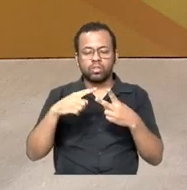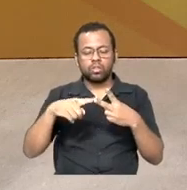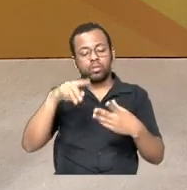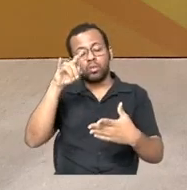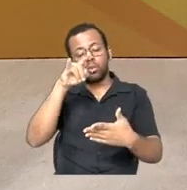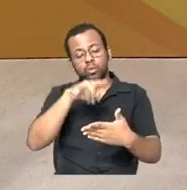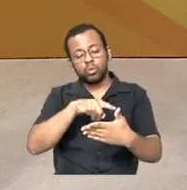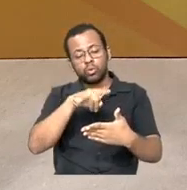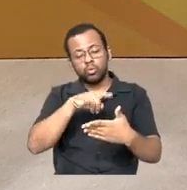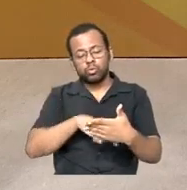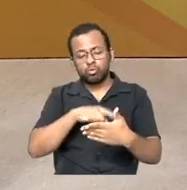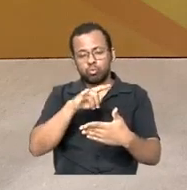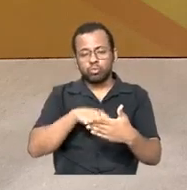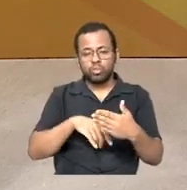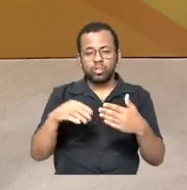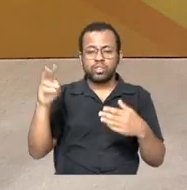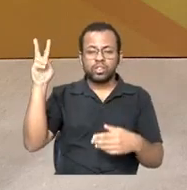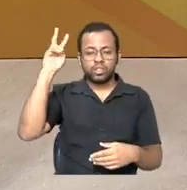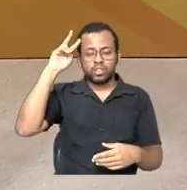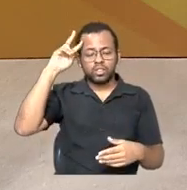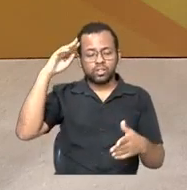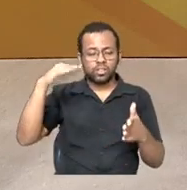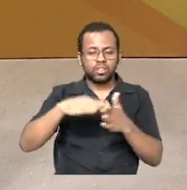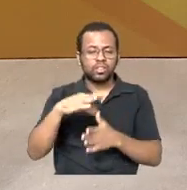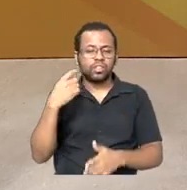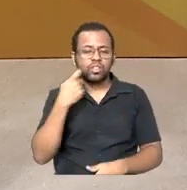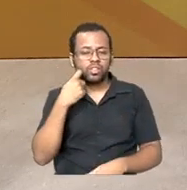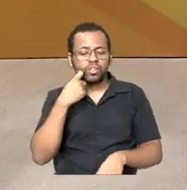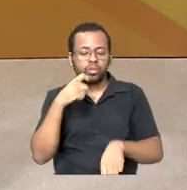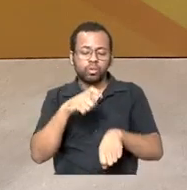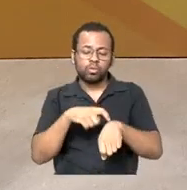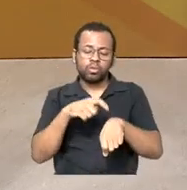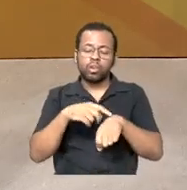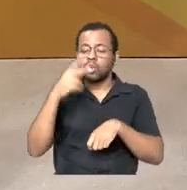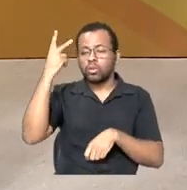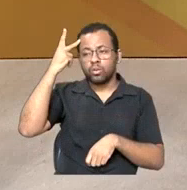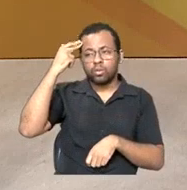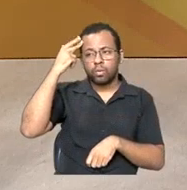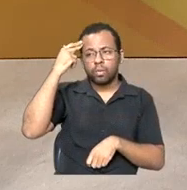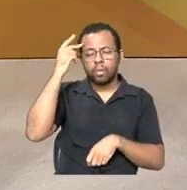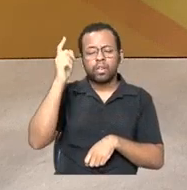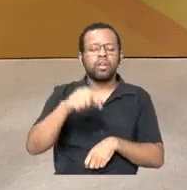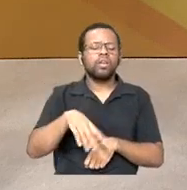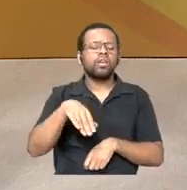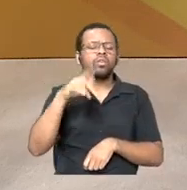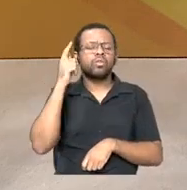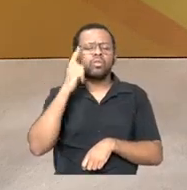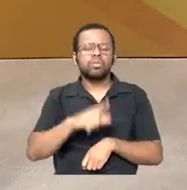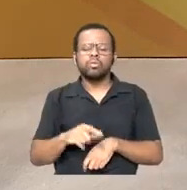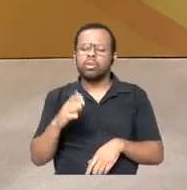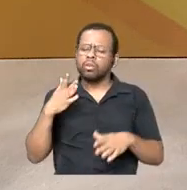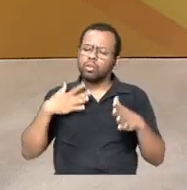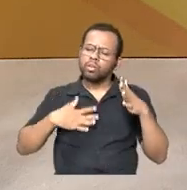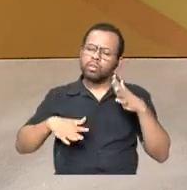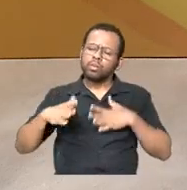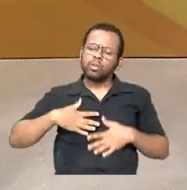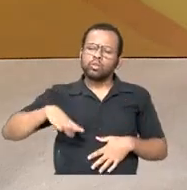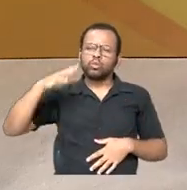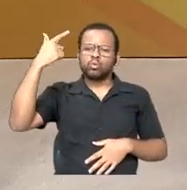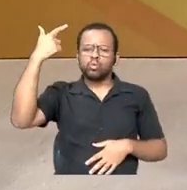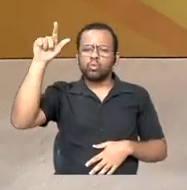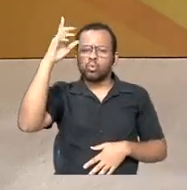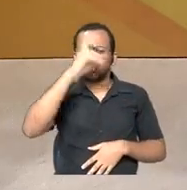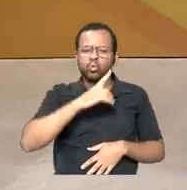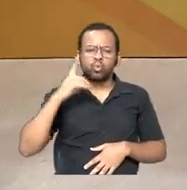documentação é funciona de segunda a sexta-feira em horário com é quem não faturou hoje não se preocupa domingo que vem